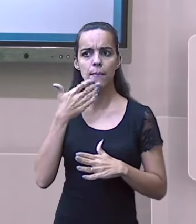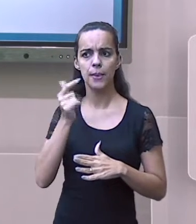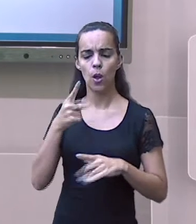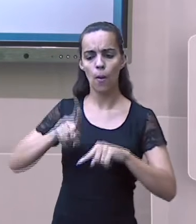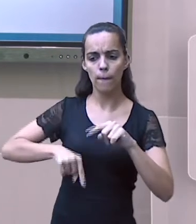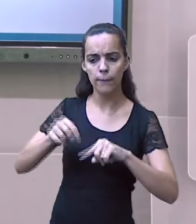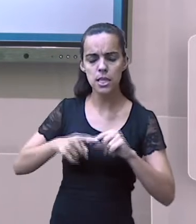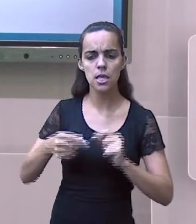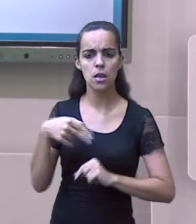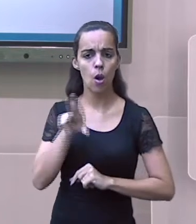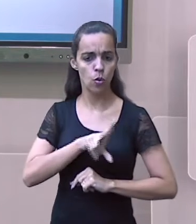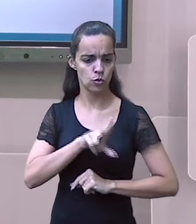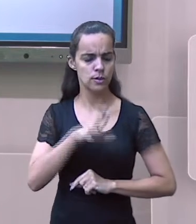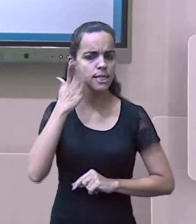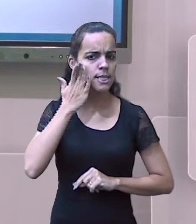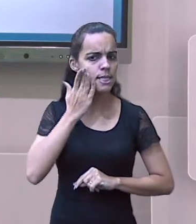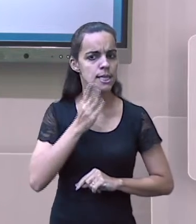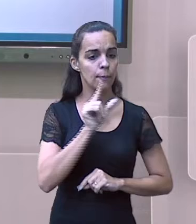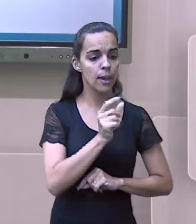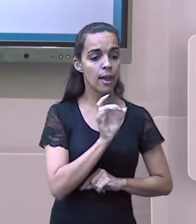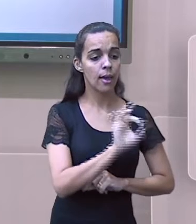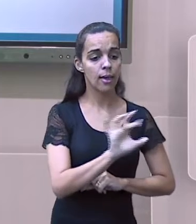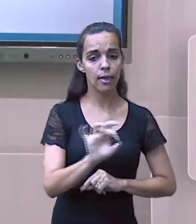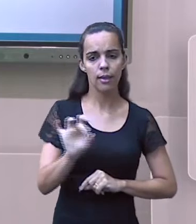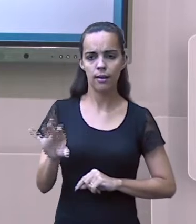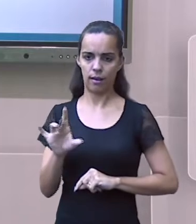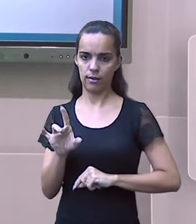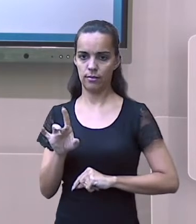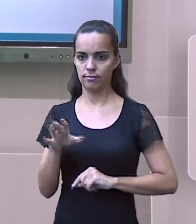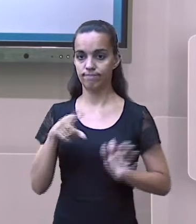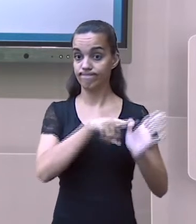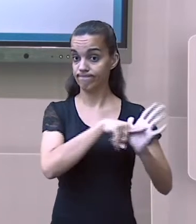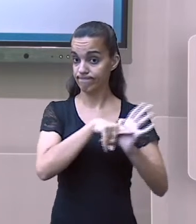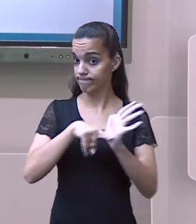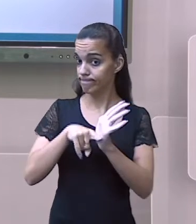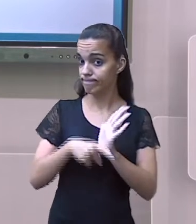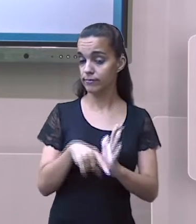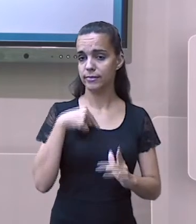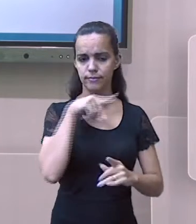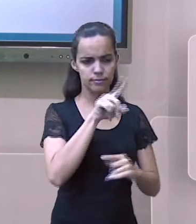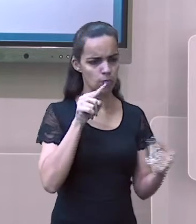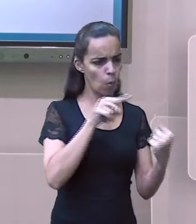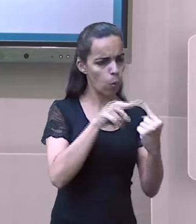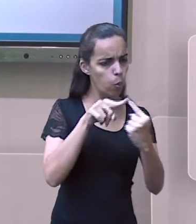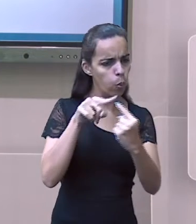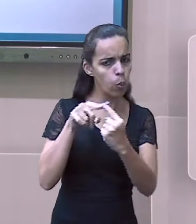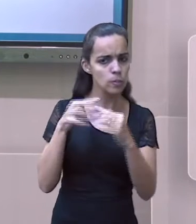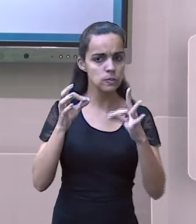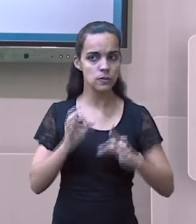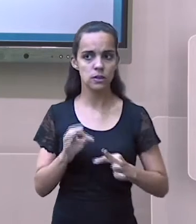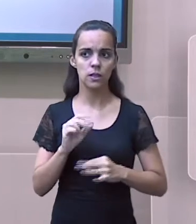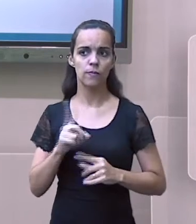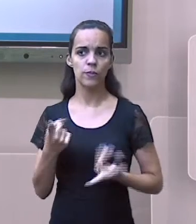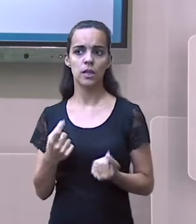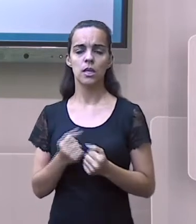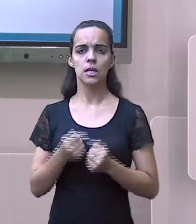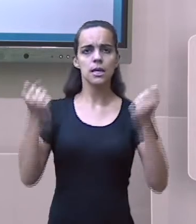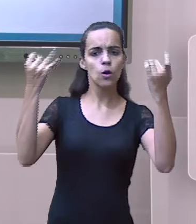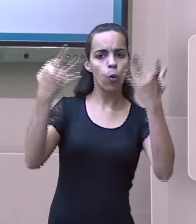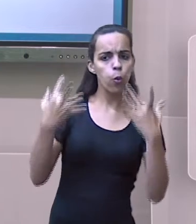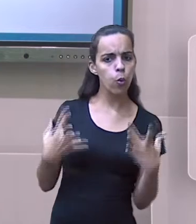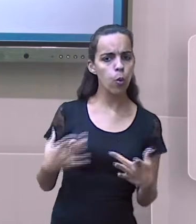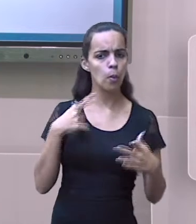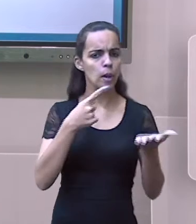material utilizado nela? Não tem como, né? Então a nossa cidade com um clima bem quente, com um clima